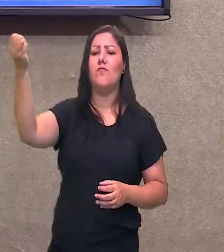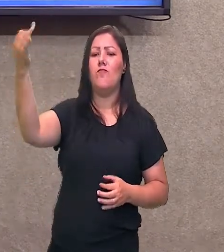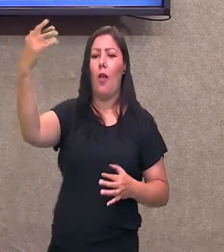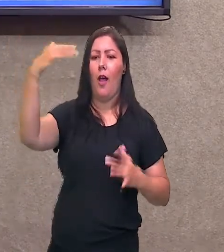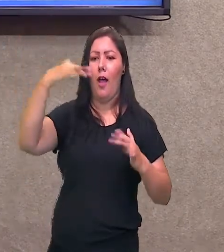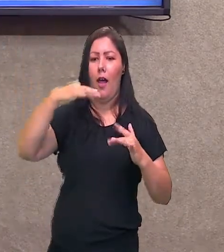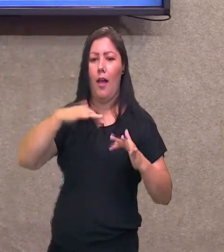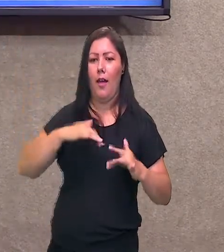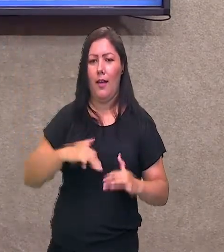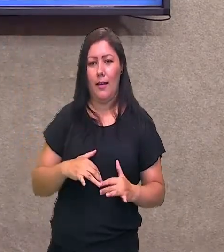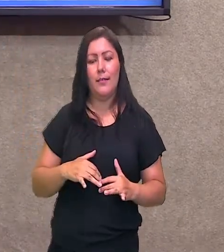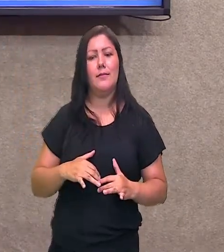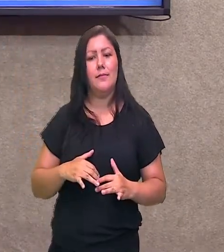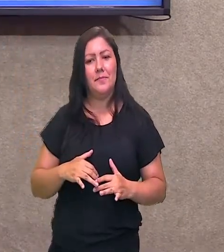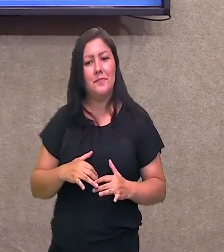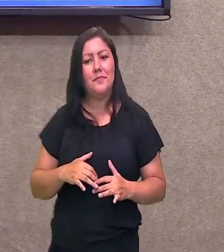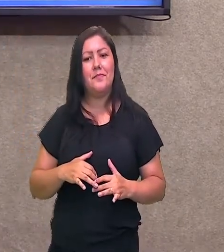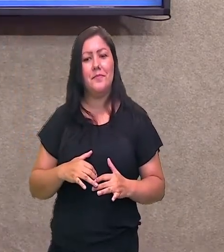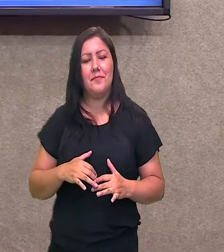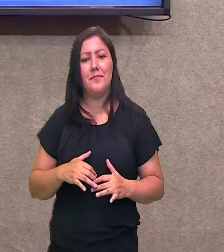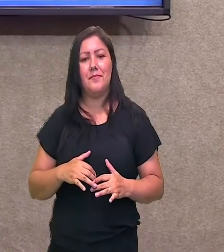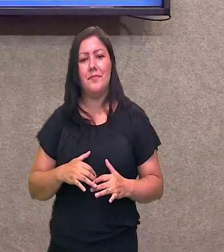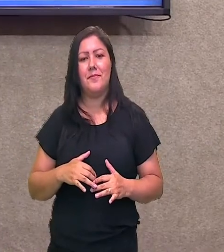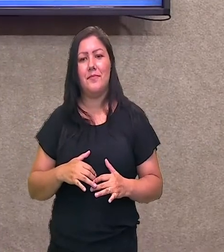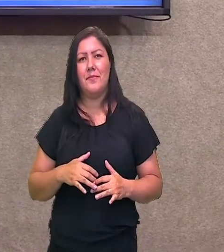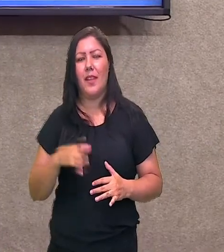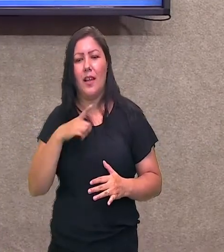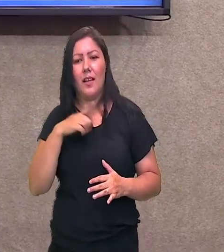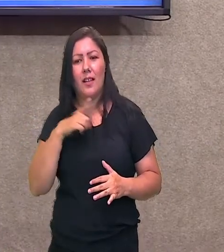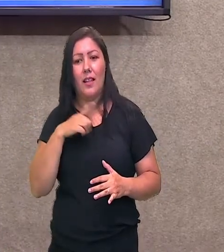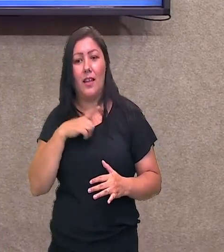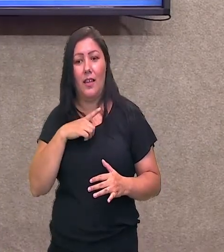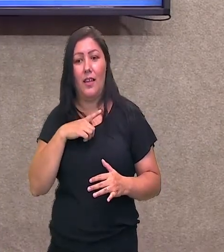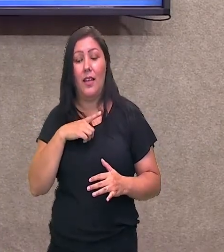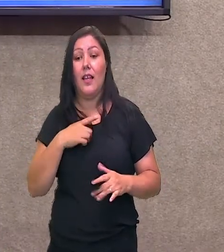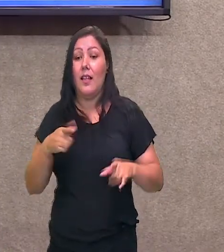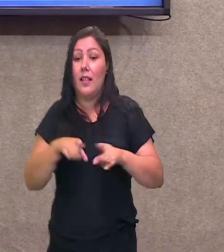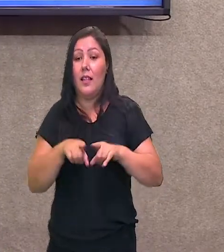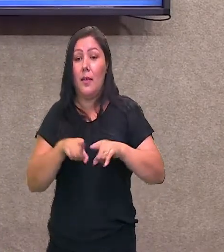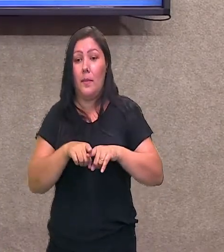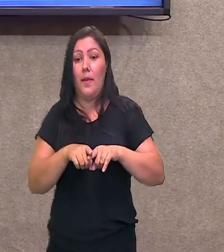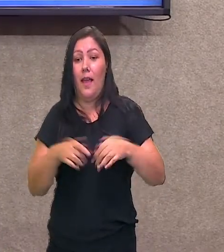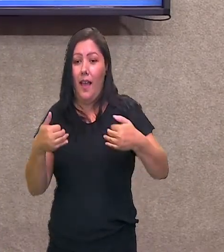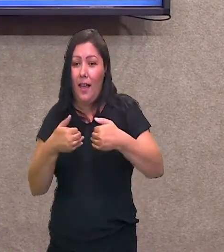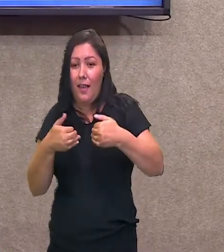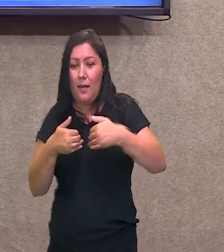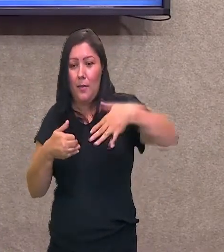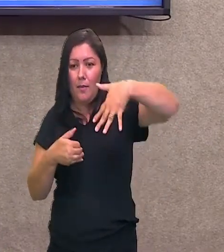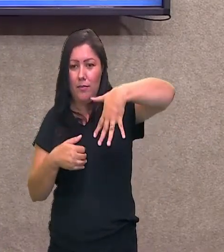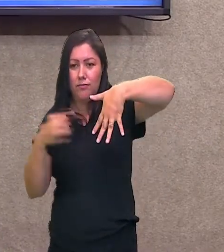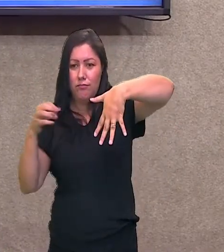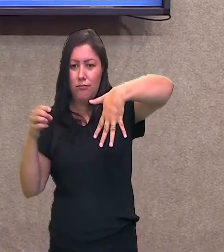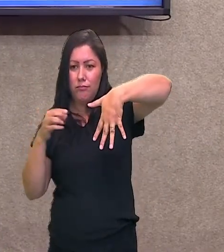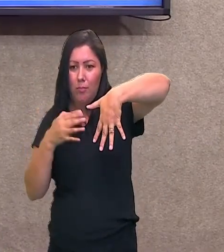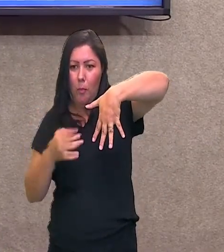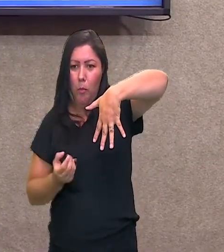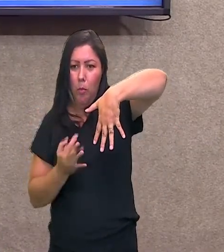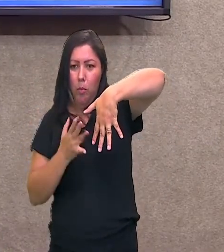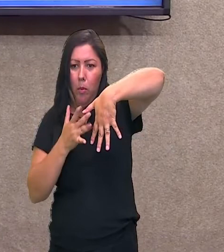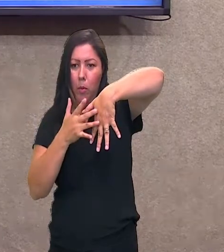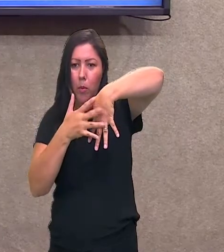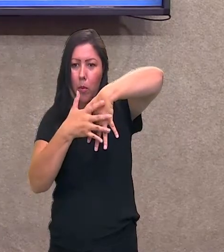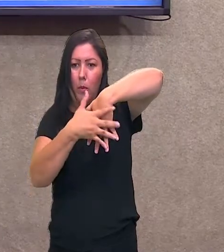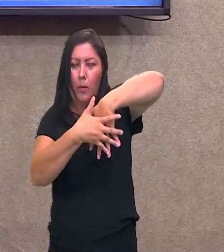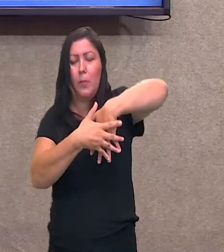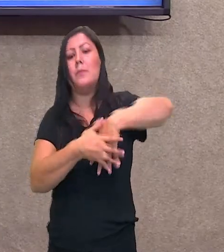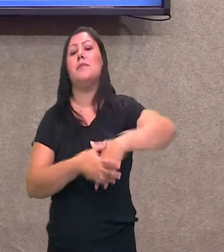hoje, muitos imigrantes da América do Sul têm vindo para o Brasil.